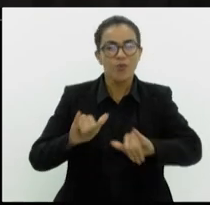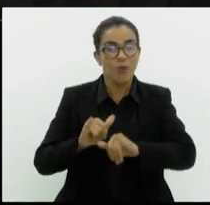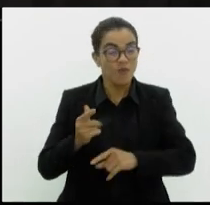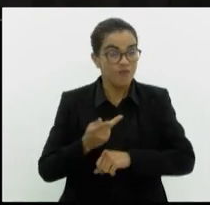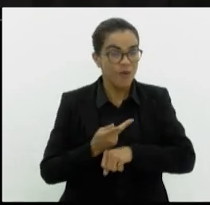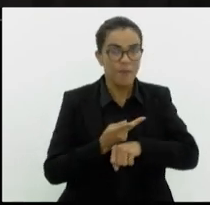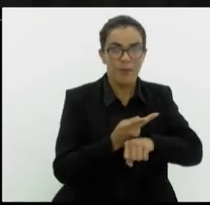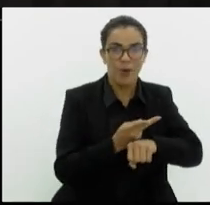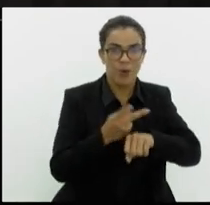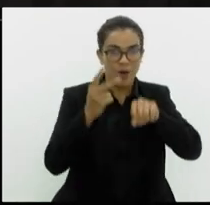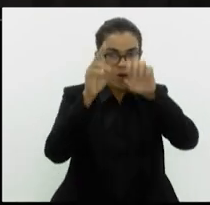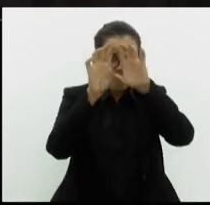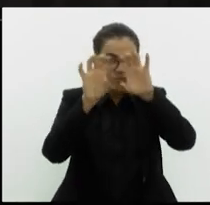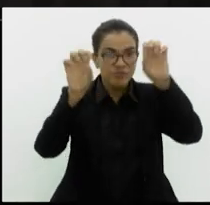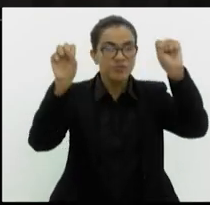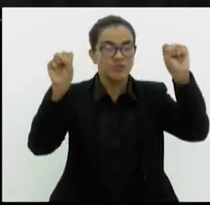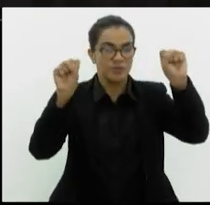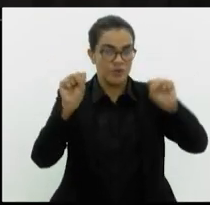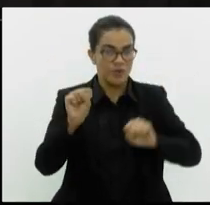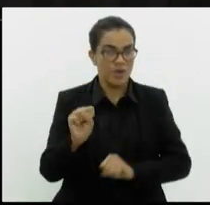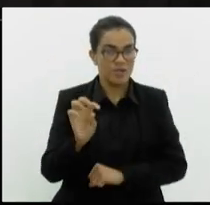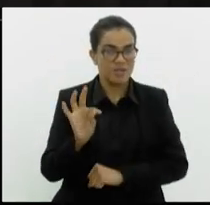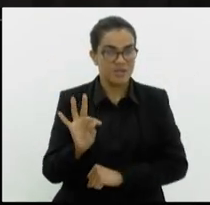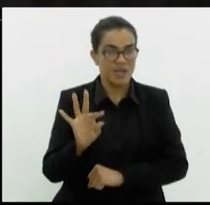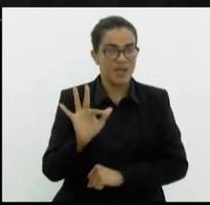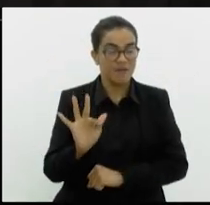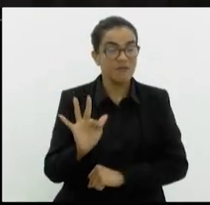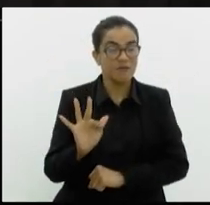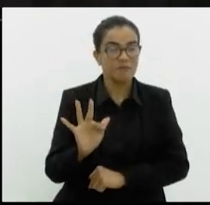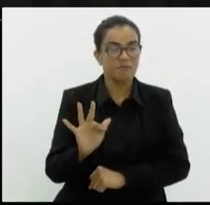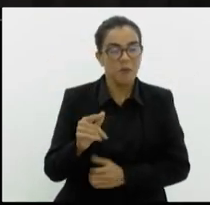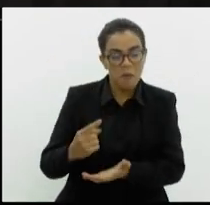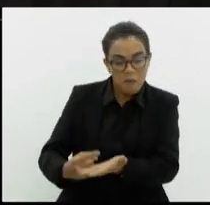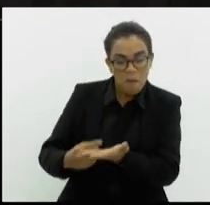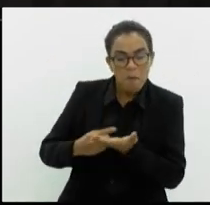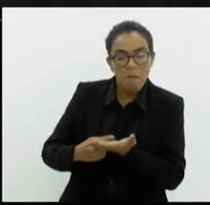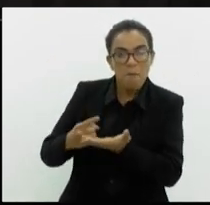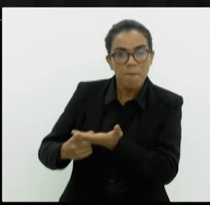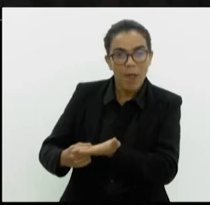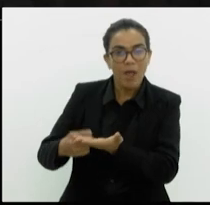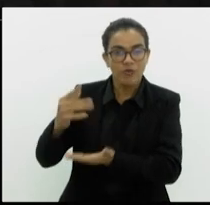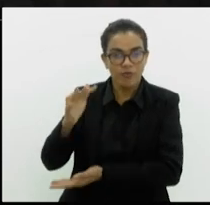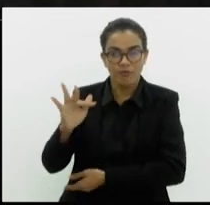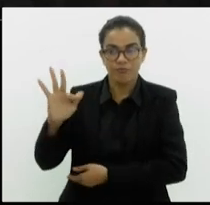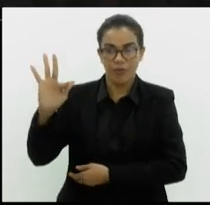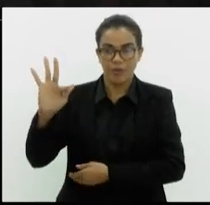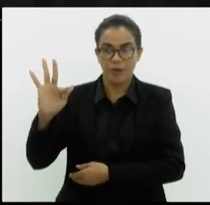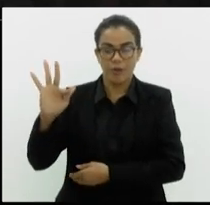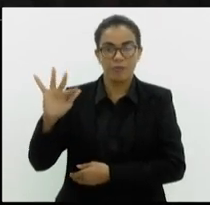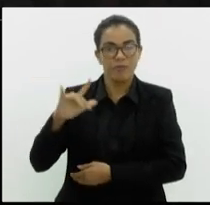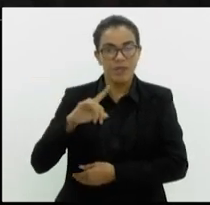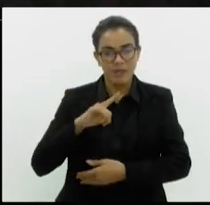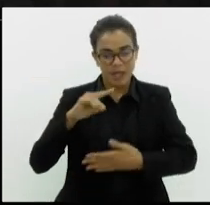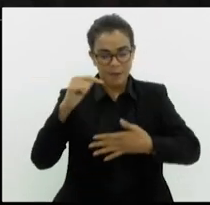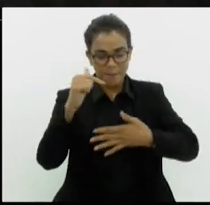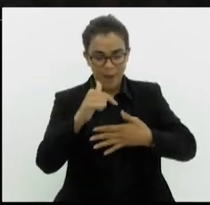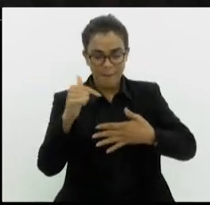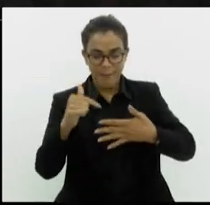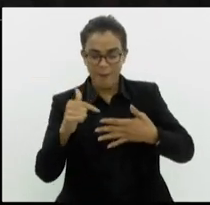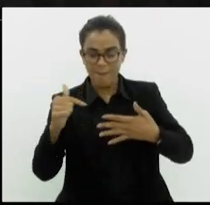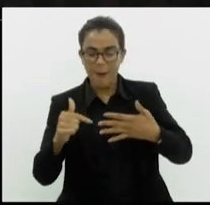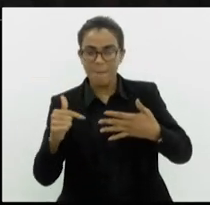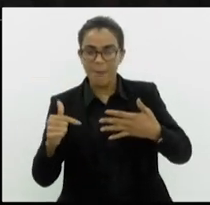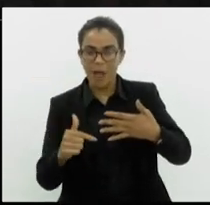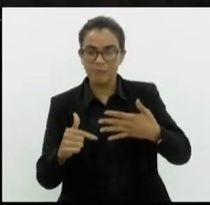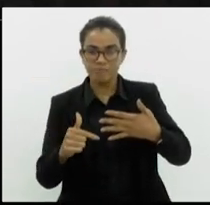Supremo, por quebra do Pacto Federativo e outras questões de abuso